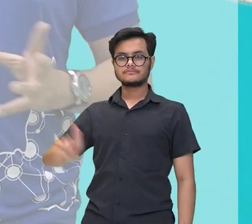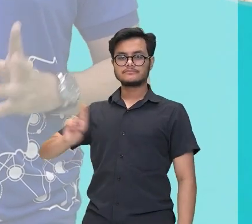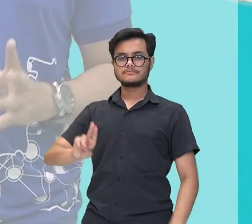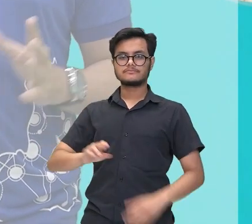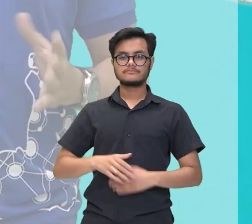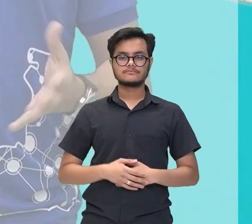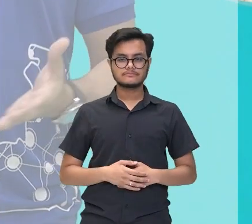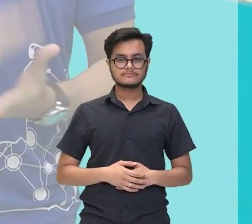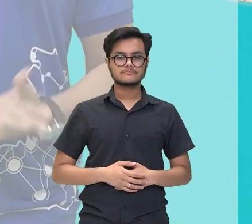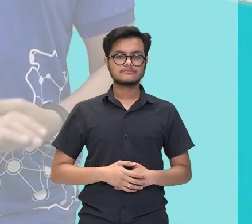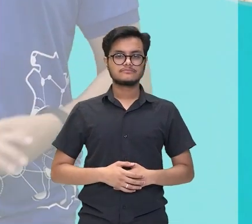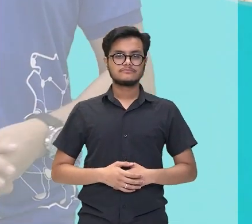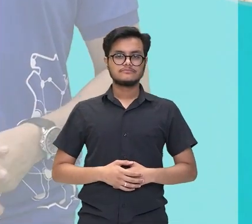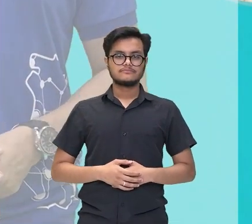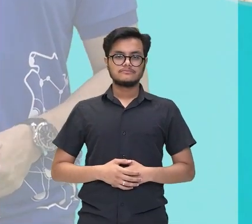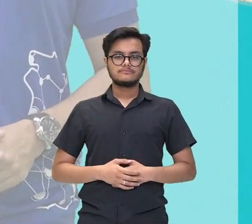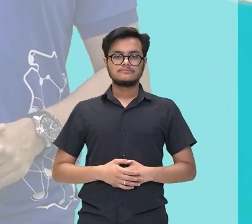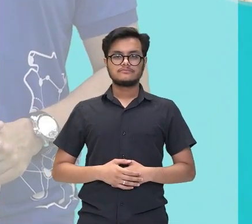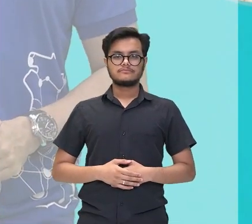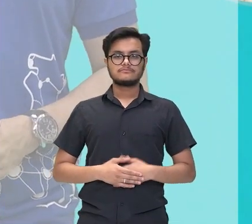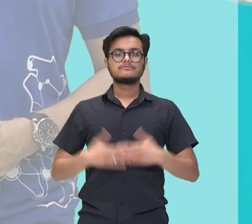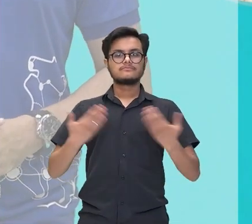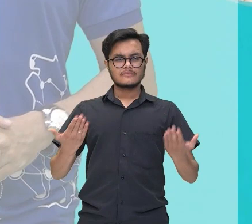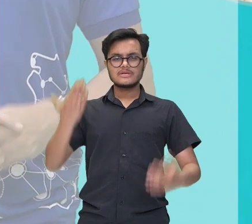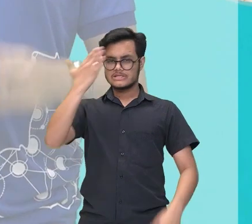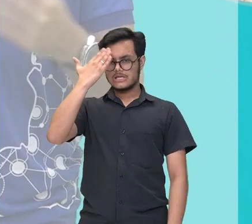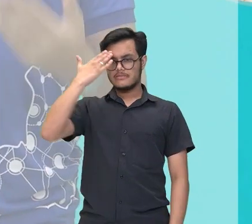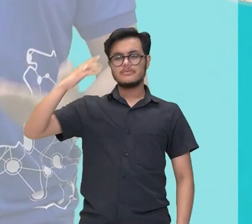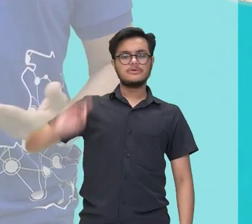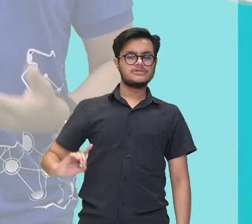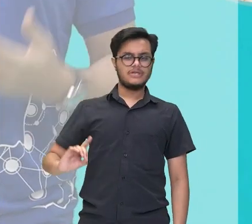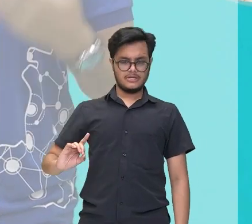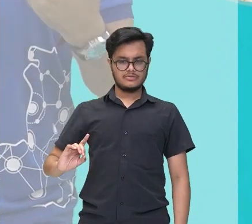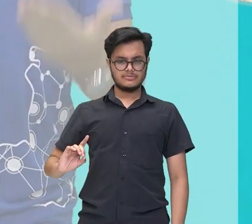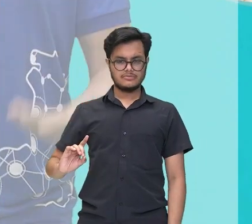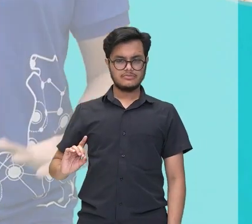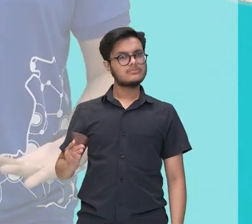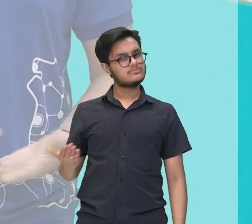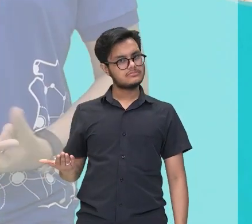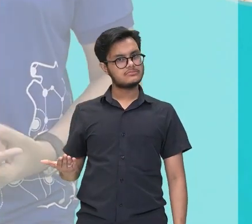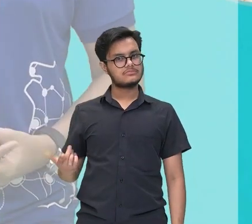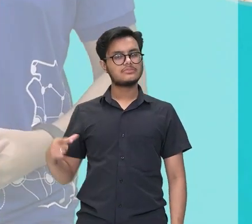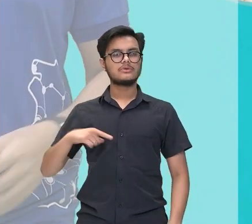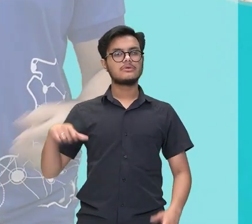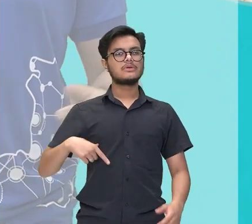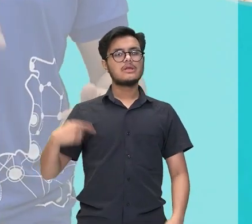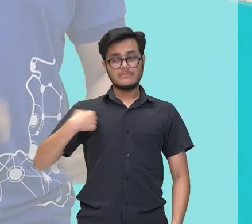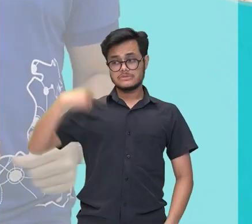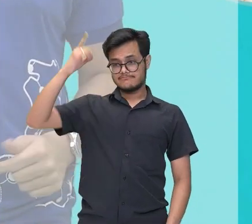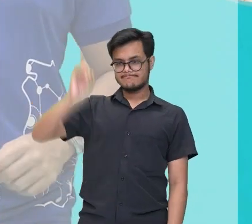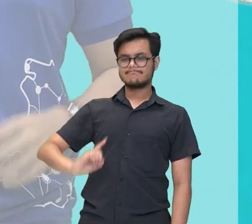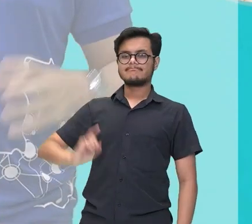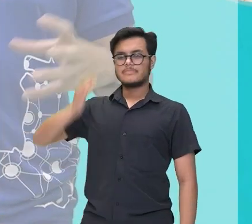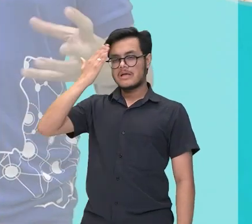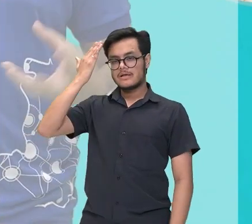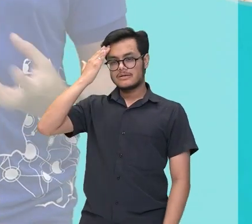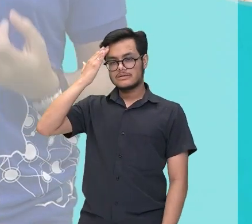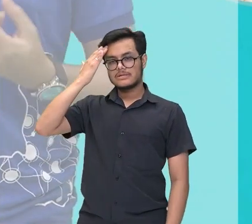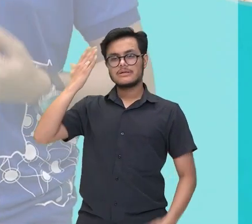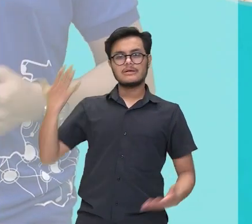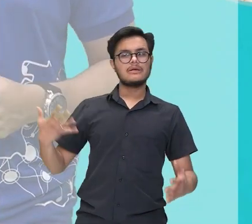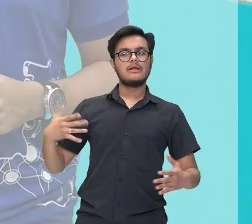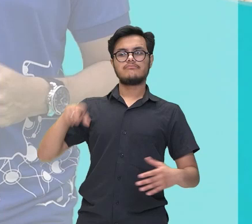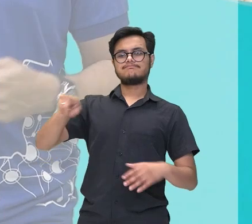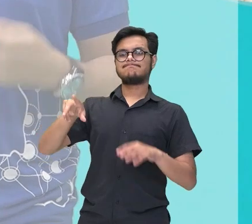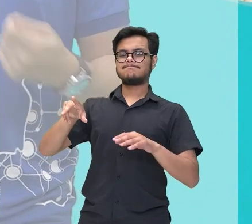sempre que possível, que você sabe os seus direitos, tá? Então, deixar claro que você sabe os seus direitos também é uma forma aí de amarrar o